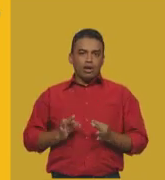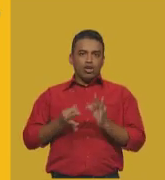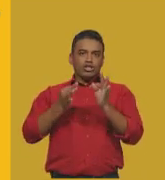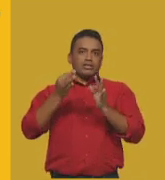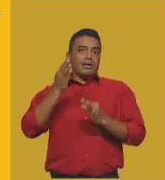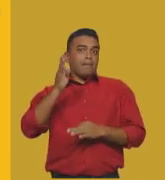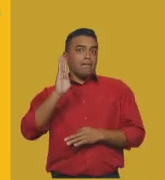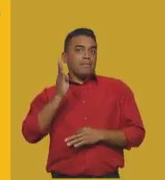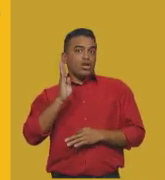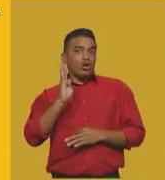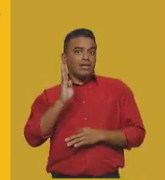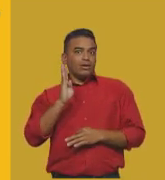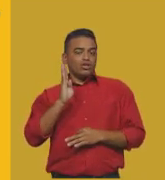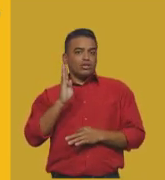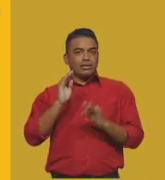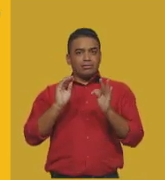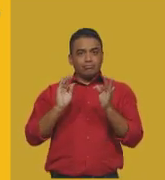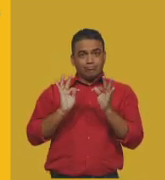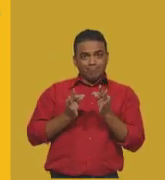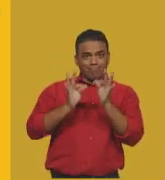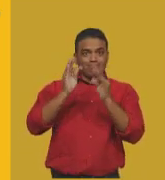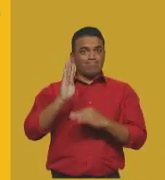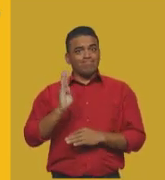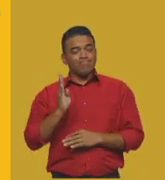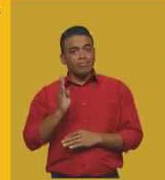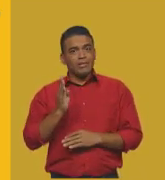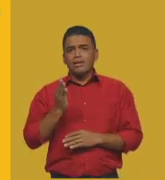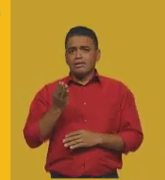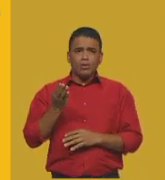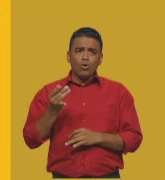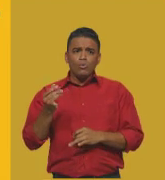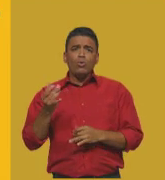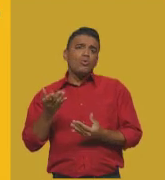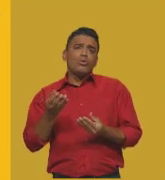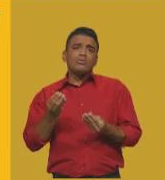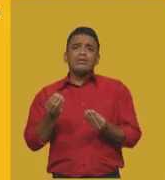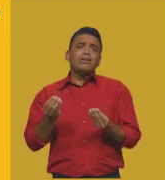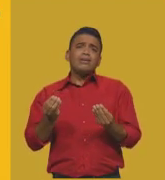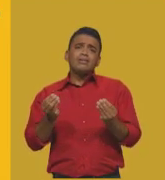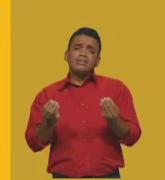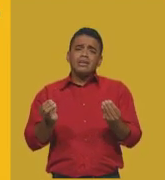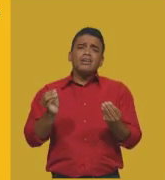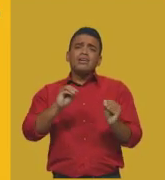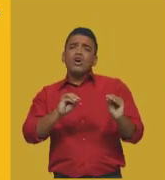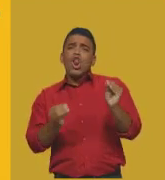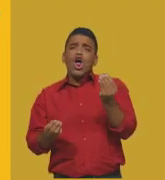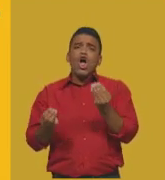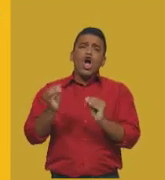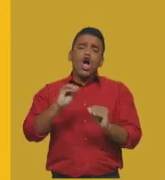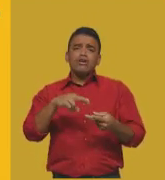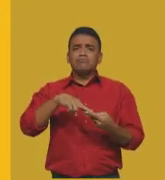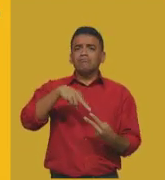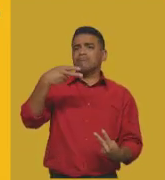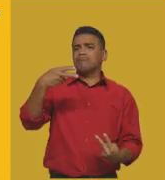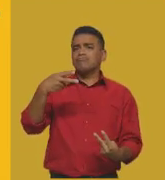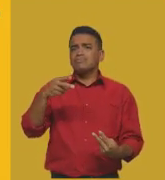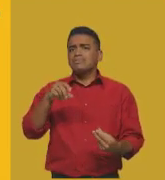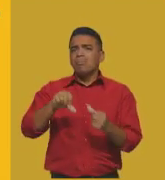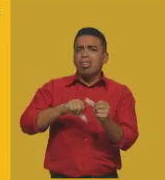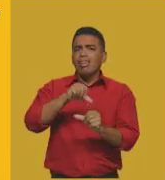os princípios básicos da manipulação genética. Então, nós vamos dar sequência à aula